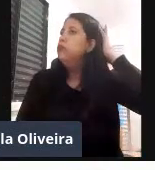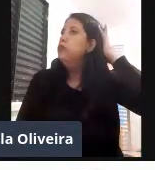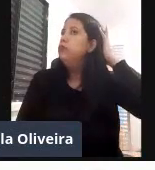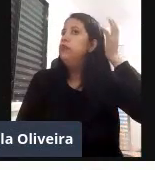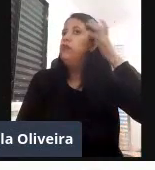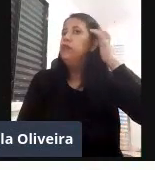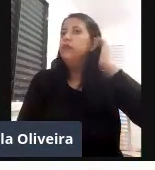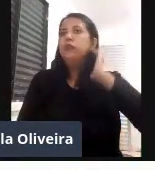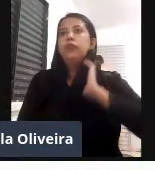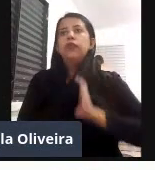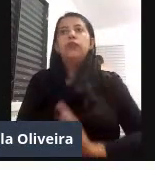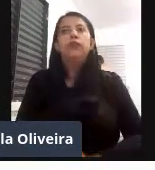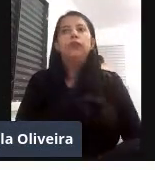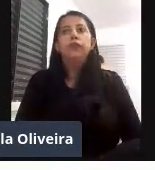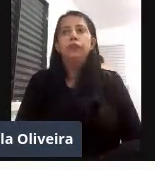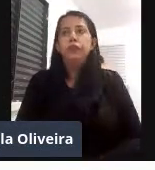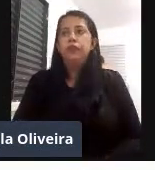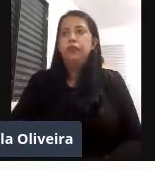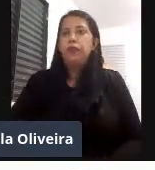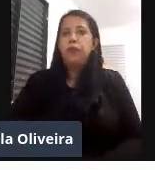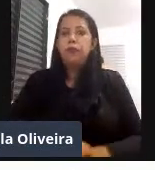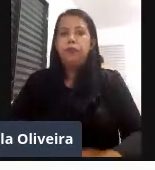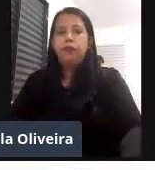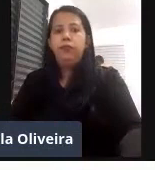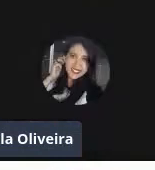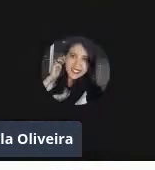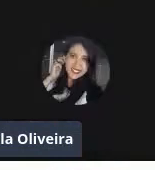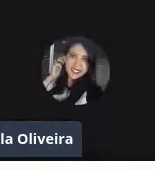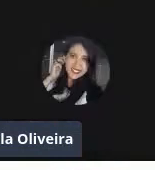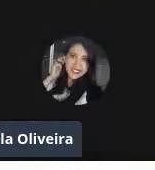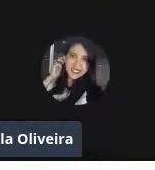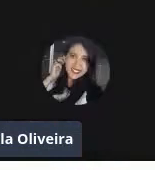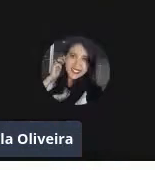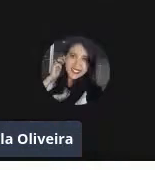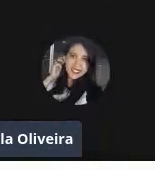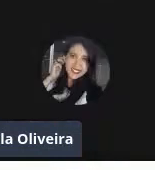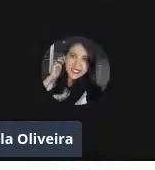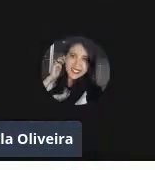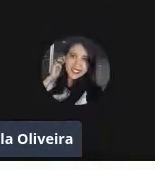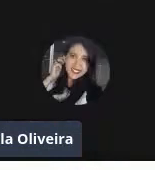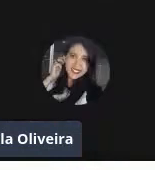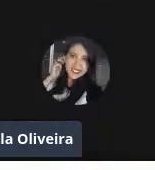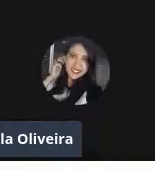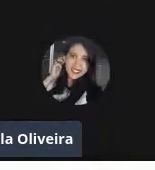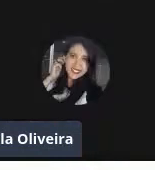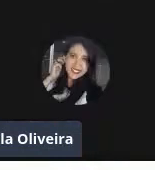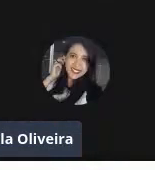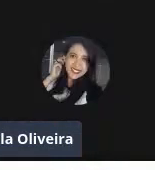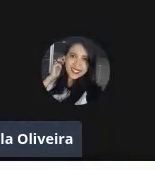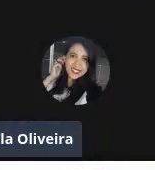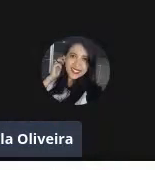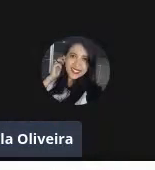sobre operadores lógicos ou operadores booleanos. A gente olhando assim, a gente